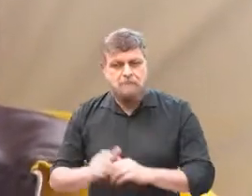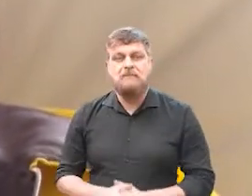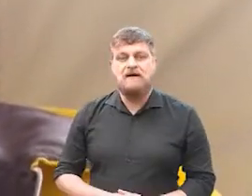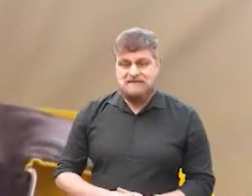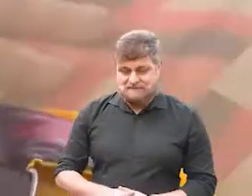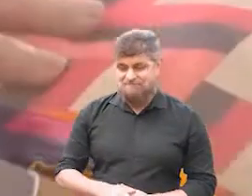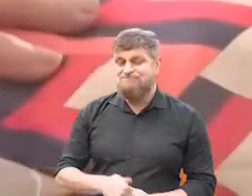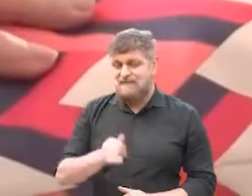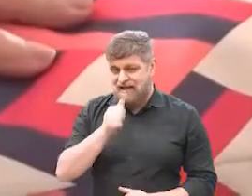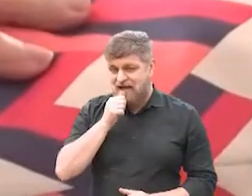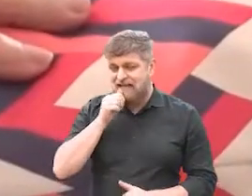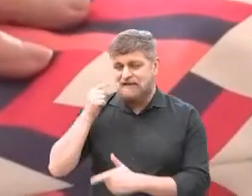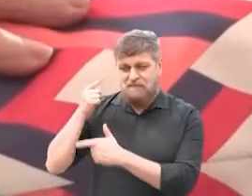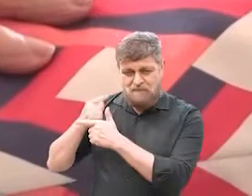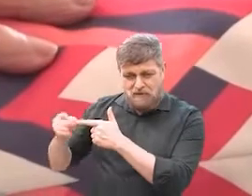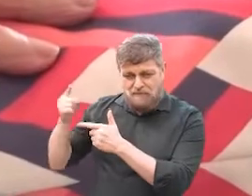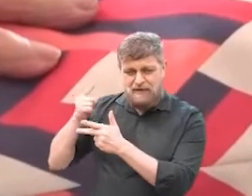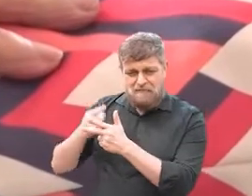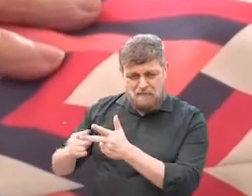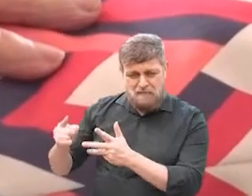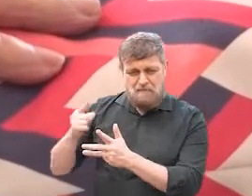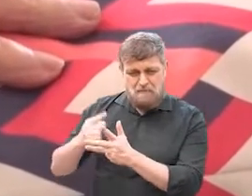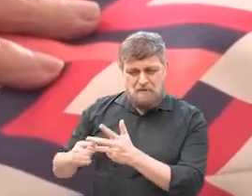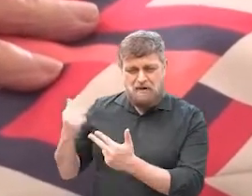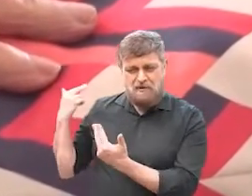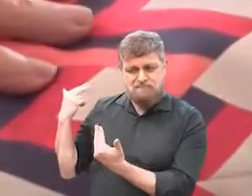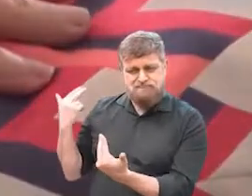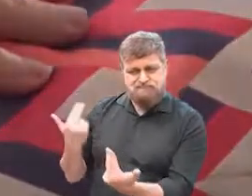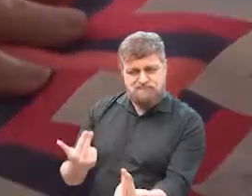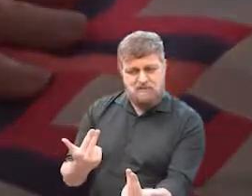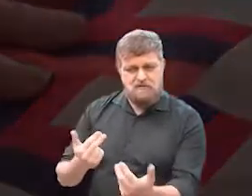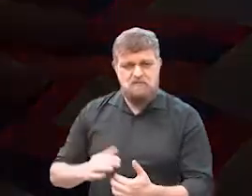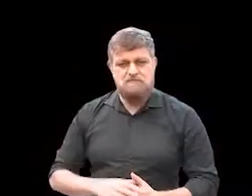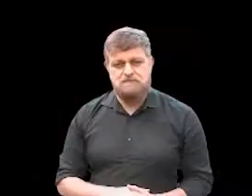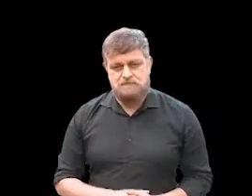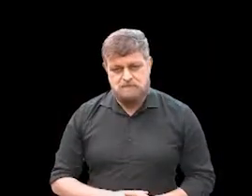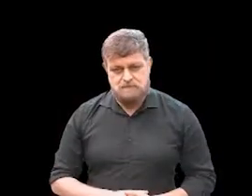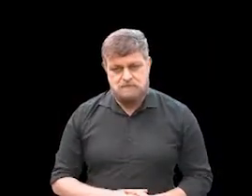as ILPIs ainda enfrentam problemas antigos.